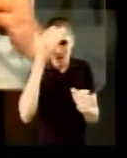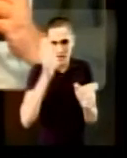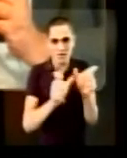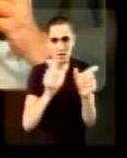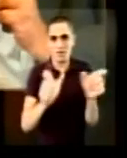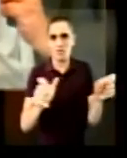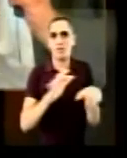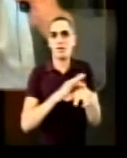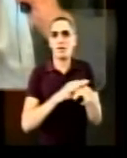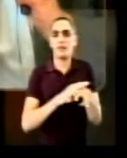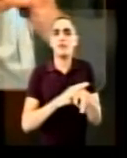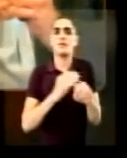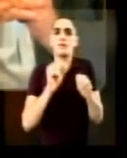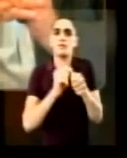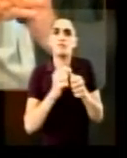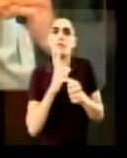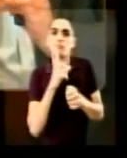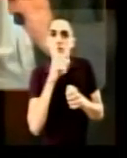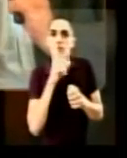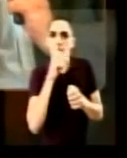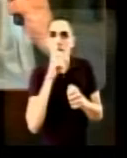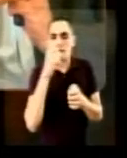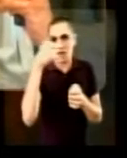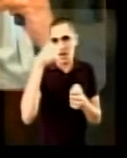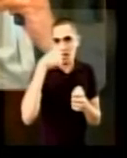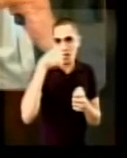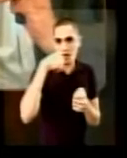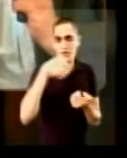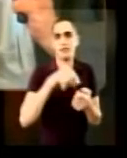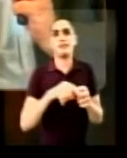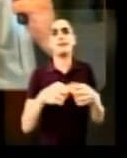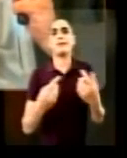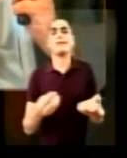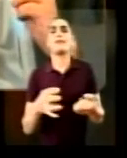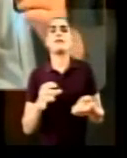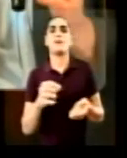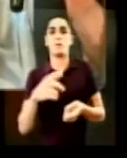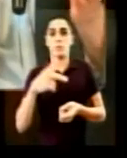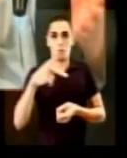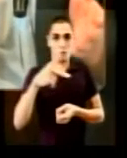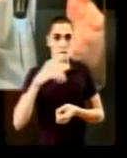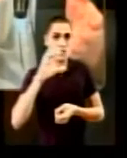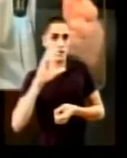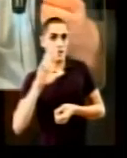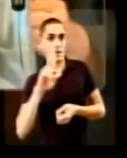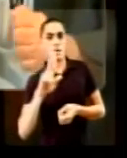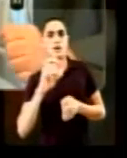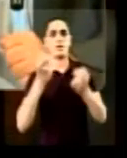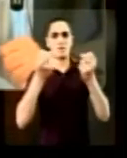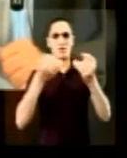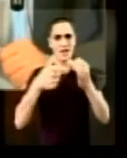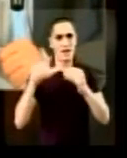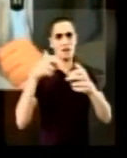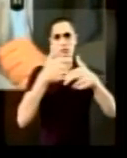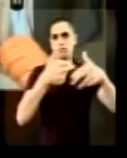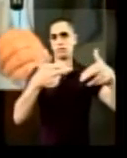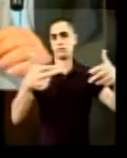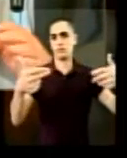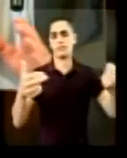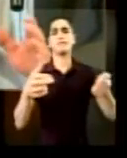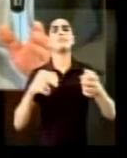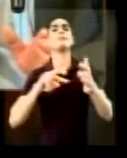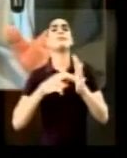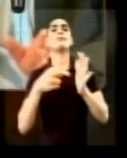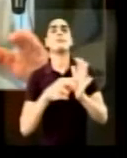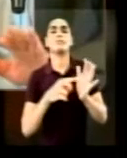uma doença nova, que ele acabou de pegar. PCR, como eu já expliquei aqui várias vezes,